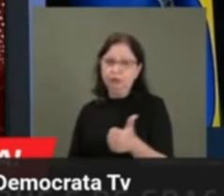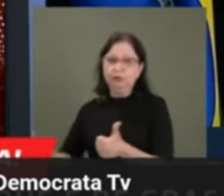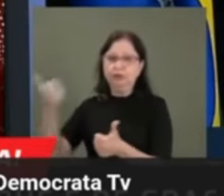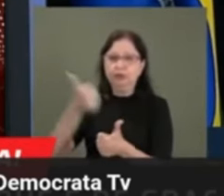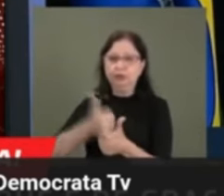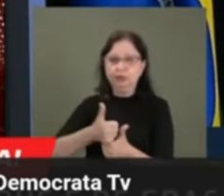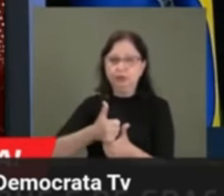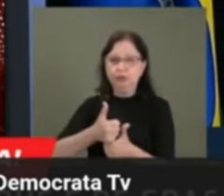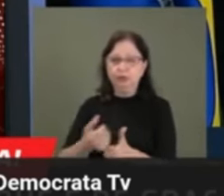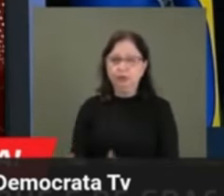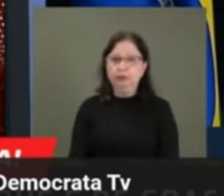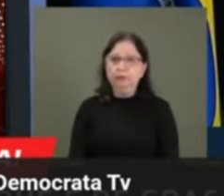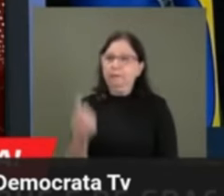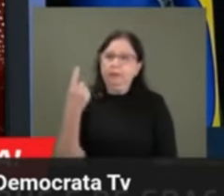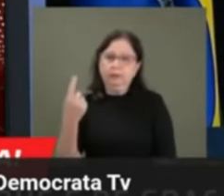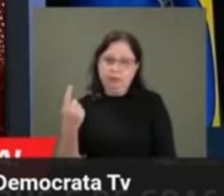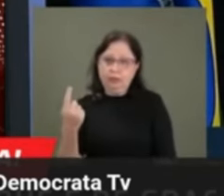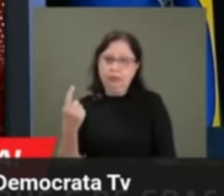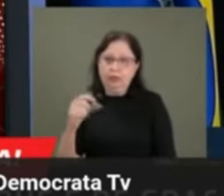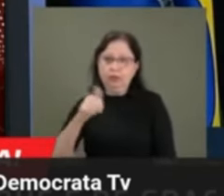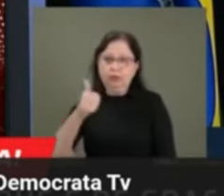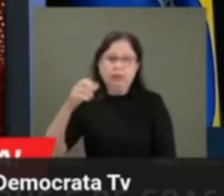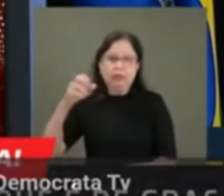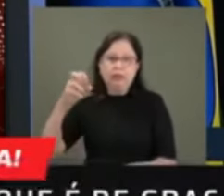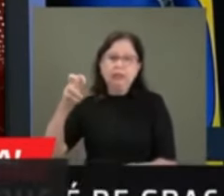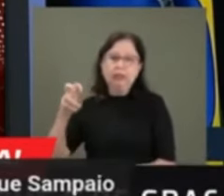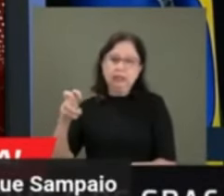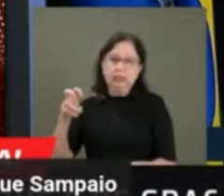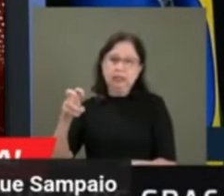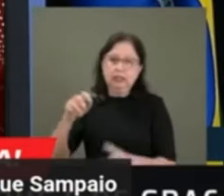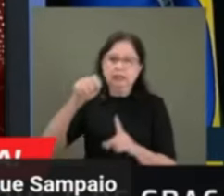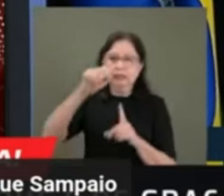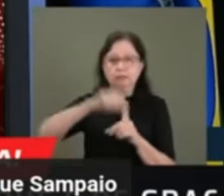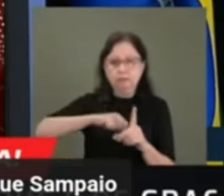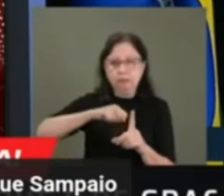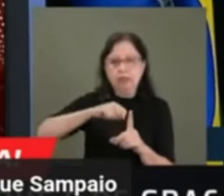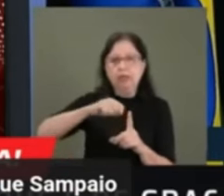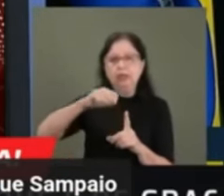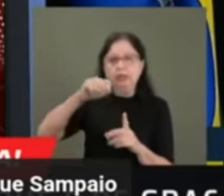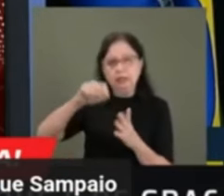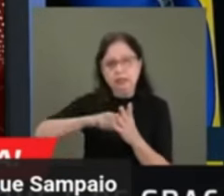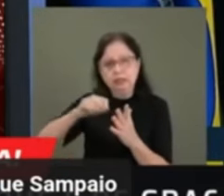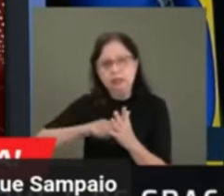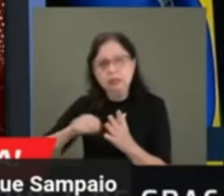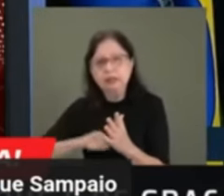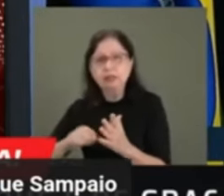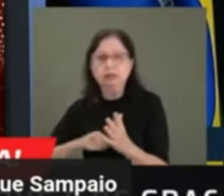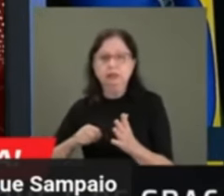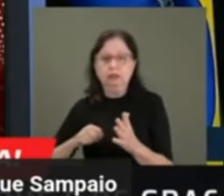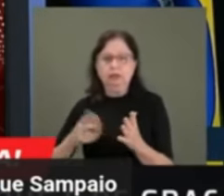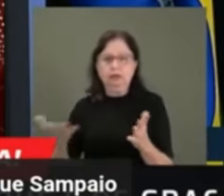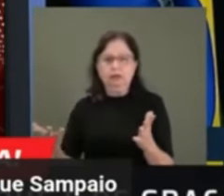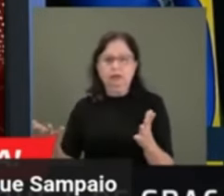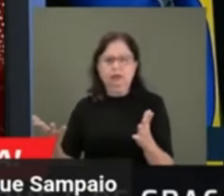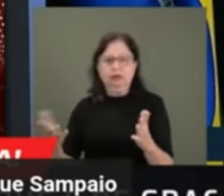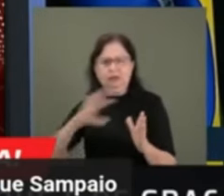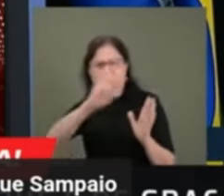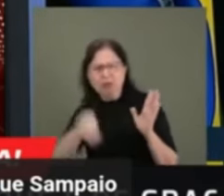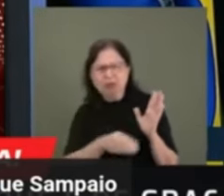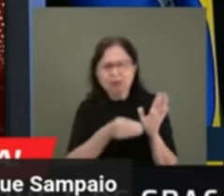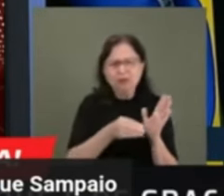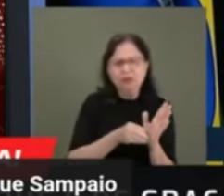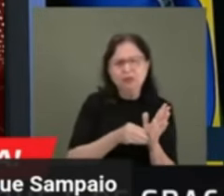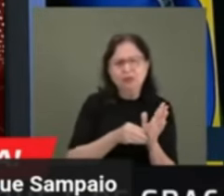15 meses de tramitação apareceu o termo fantas games eu queria dizer aos senhores que eu trabalho há 20 anos nessa áa hque acompanhando aqui tô